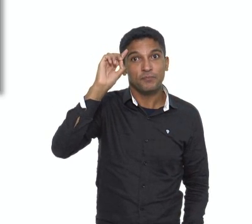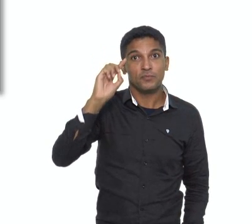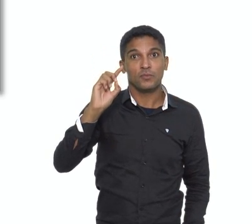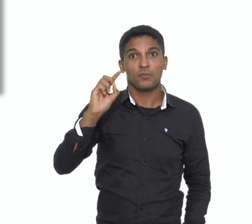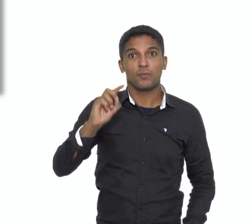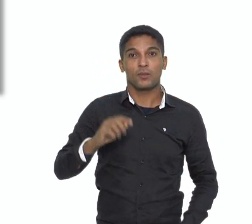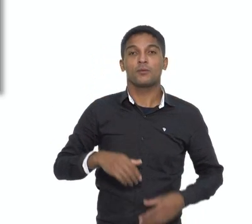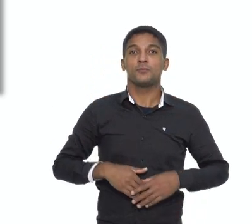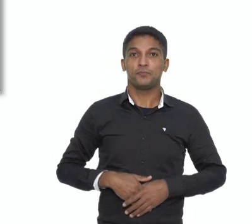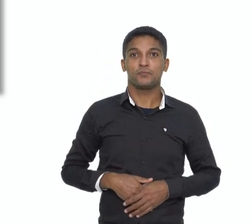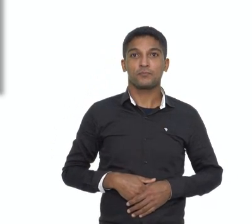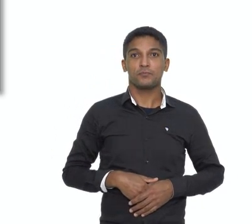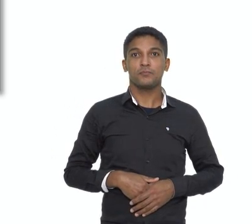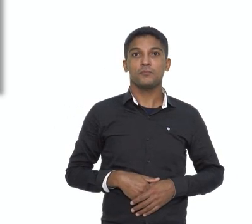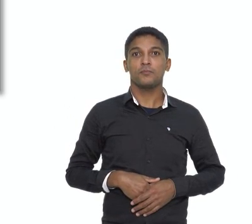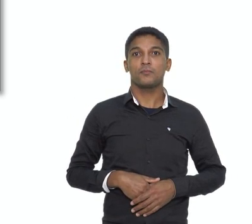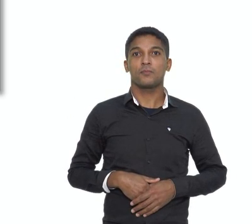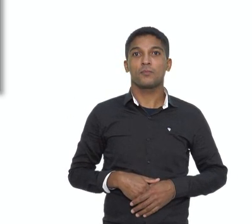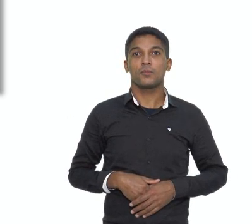e soldo.